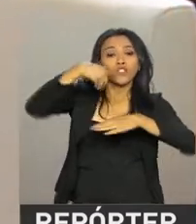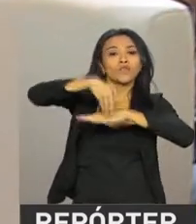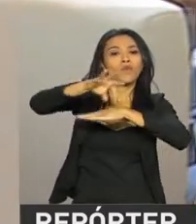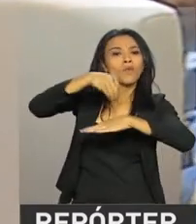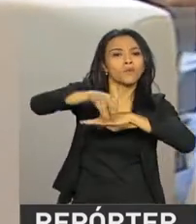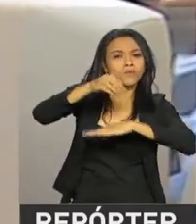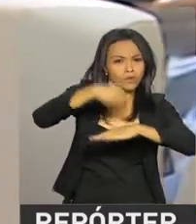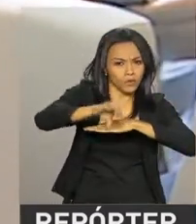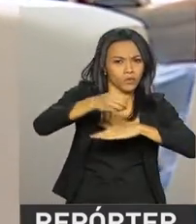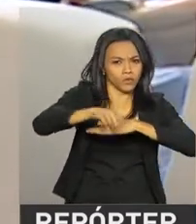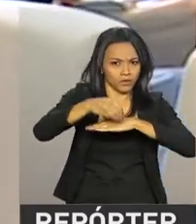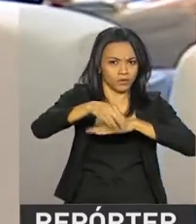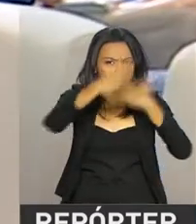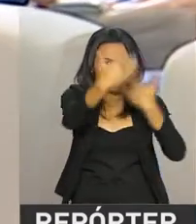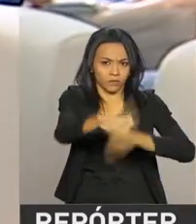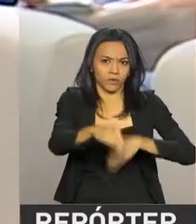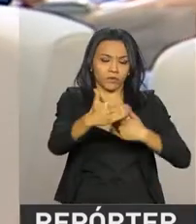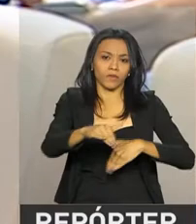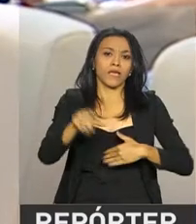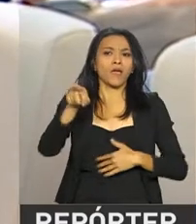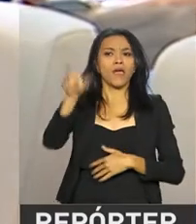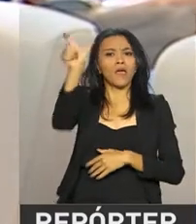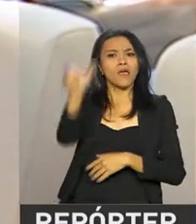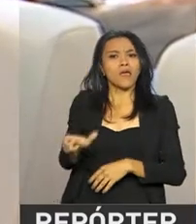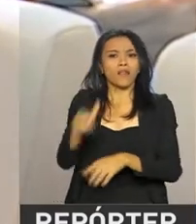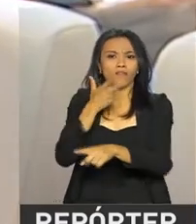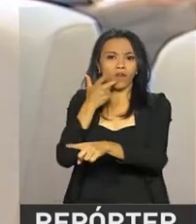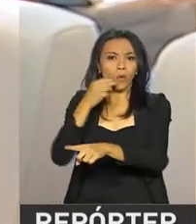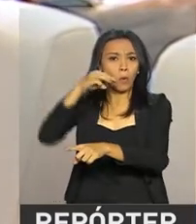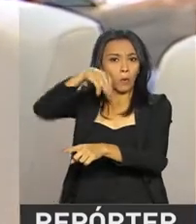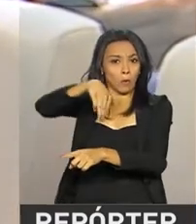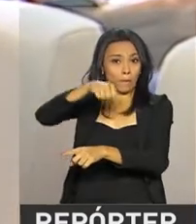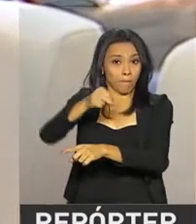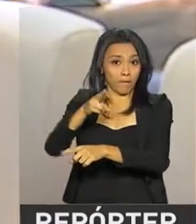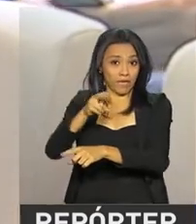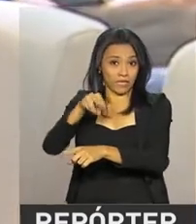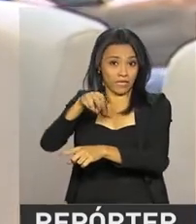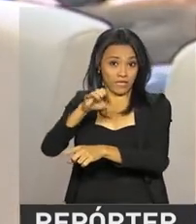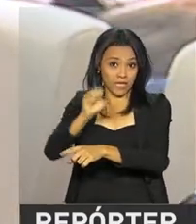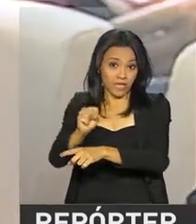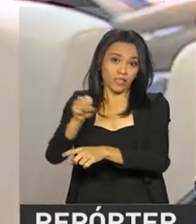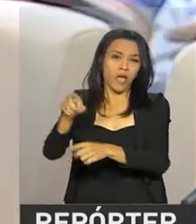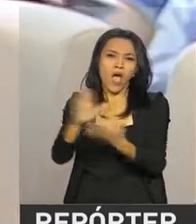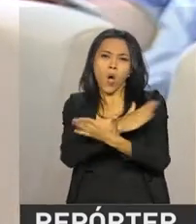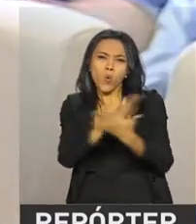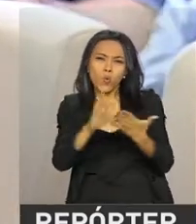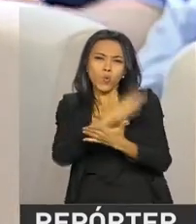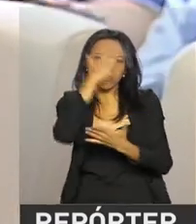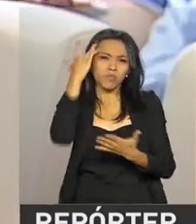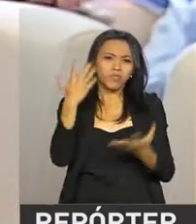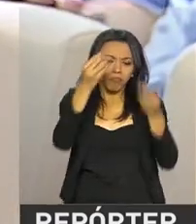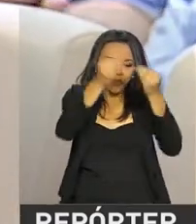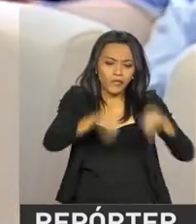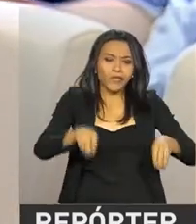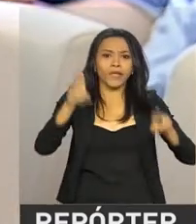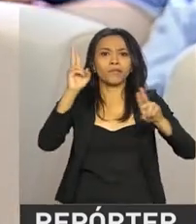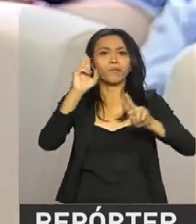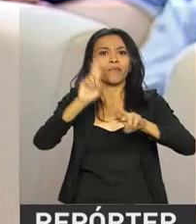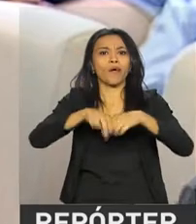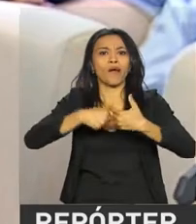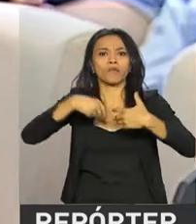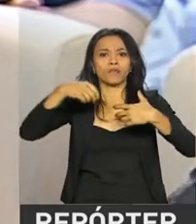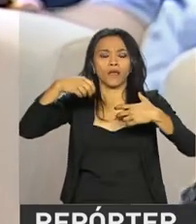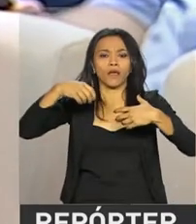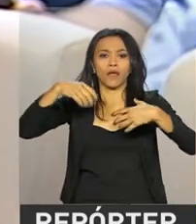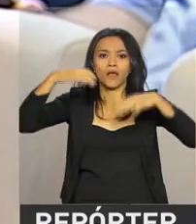dados, a doutora Marinês falou que tem alguns inscritos que foram prejudicados por falta de energia, então eles vão ter direito